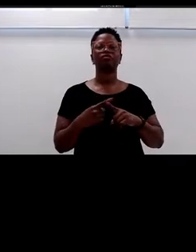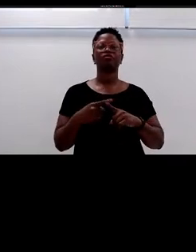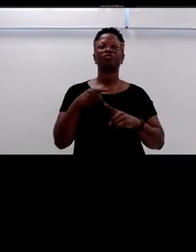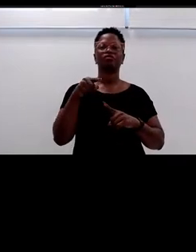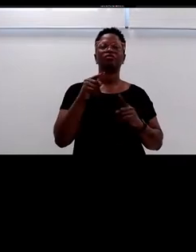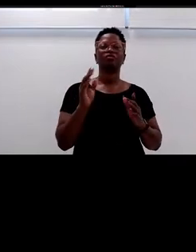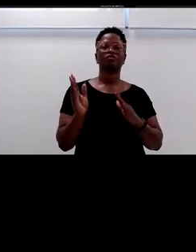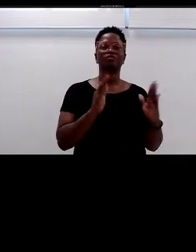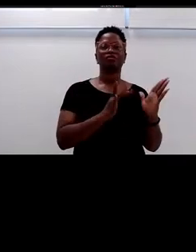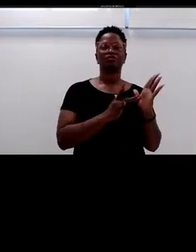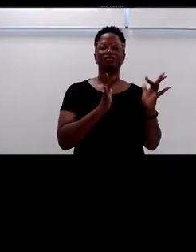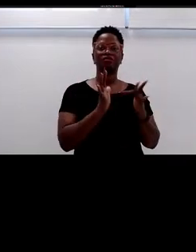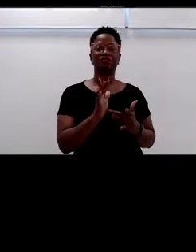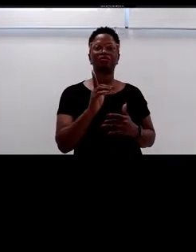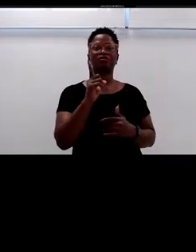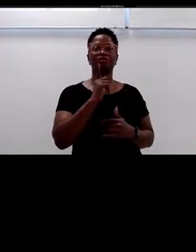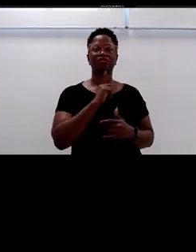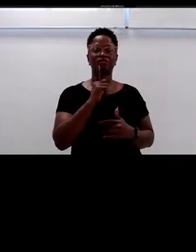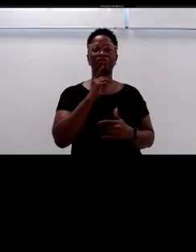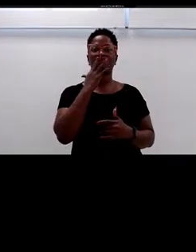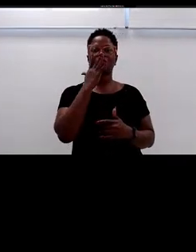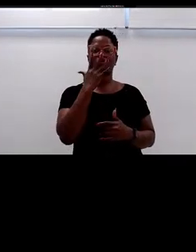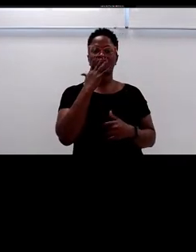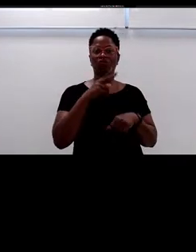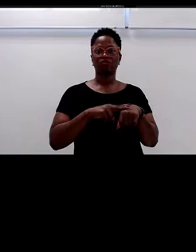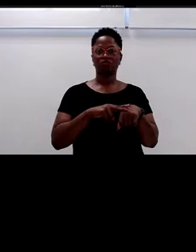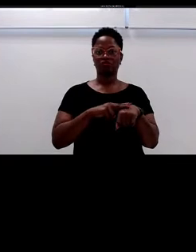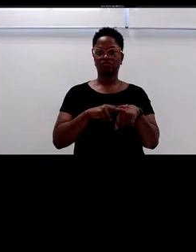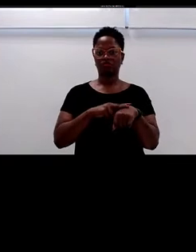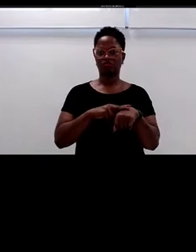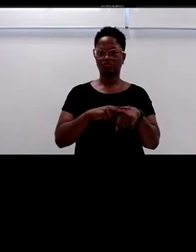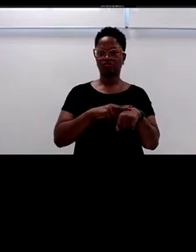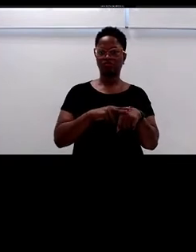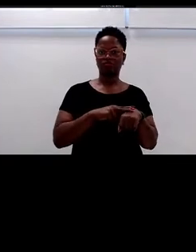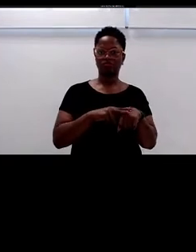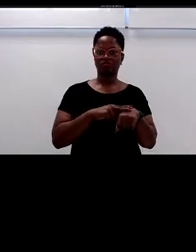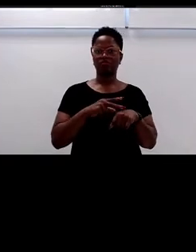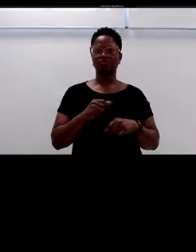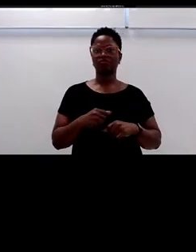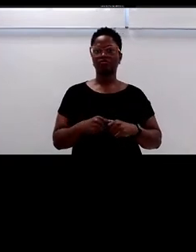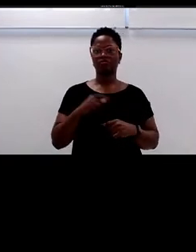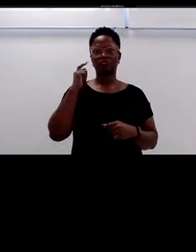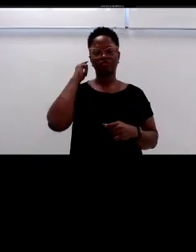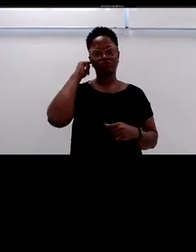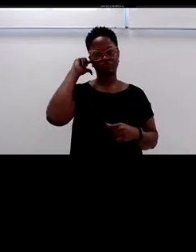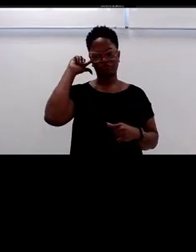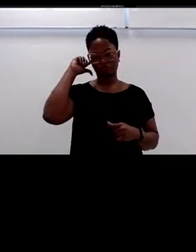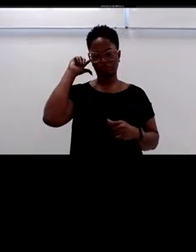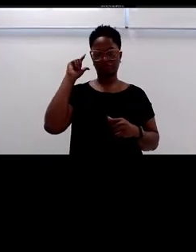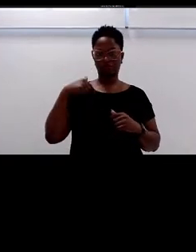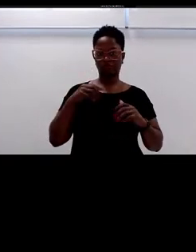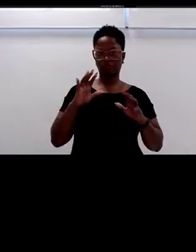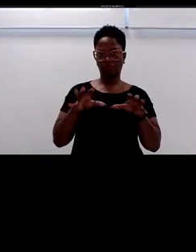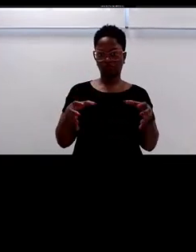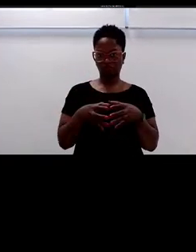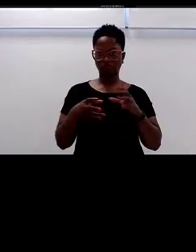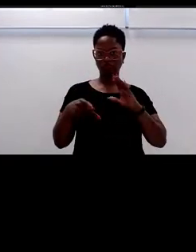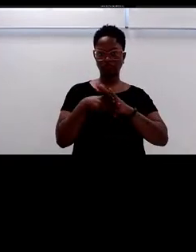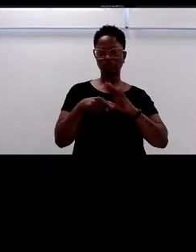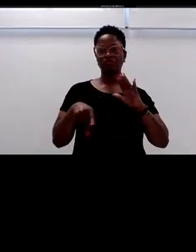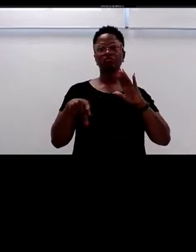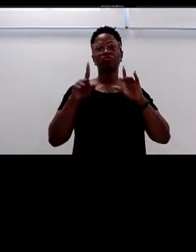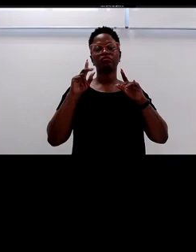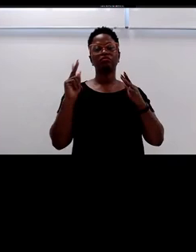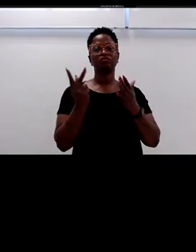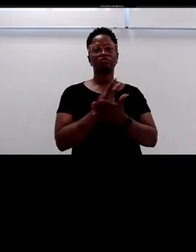Cristo. Então ele é representado pela cor verde. O azul representa Deus, né? Na sua totalidade, na sua grandiosidade. E